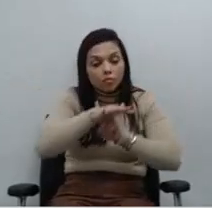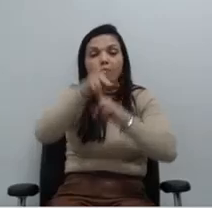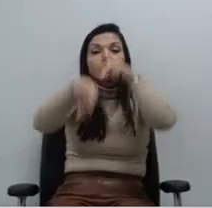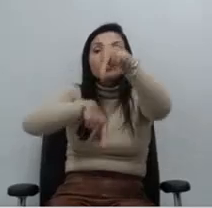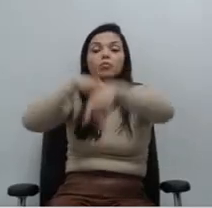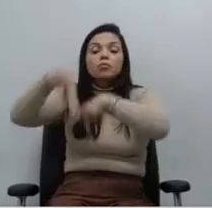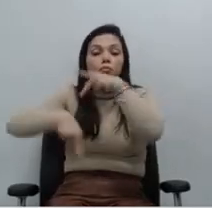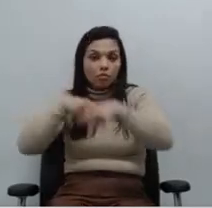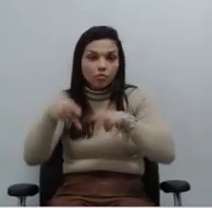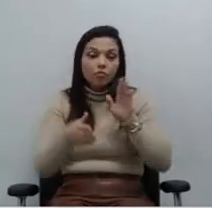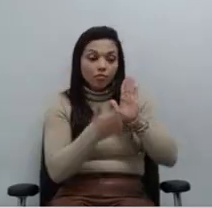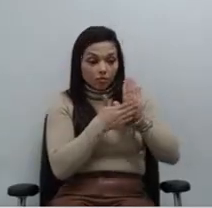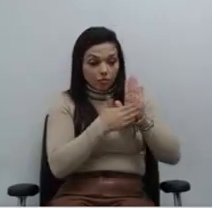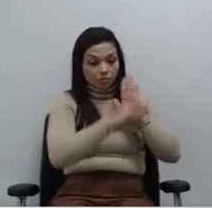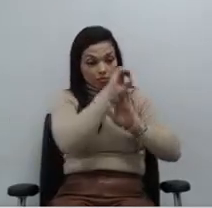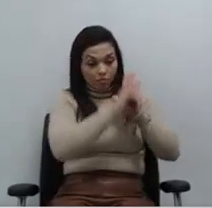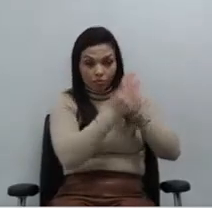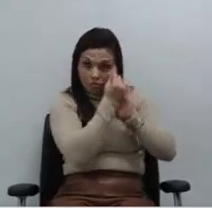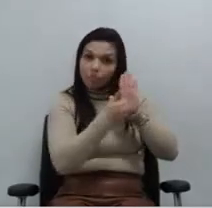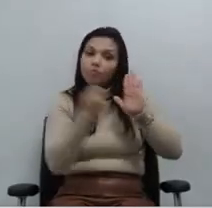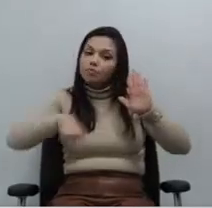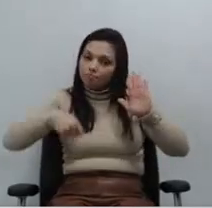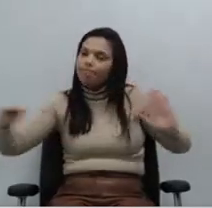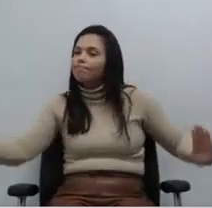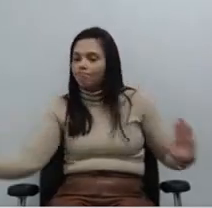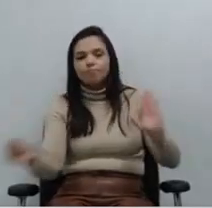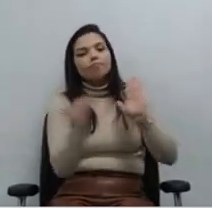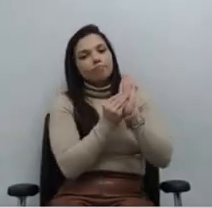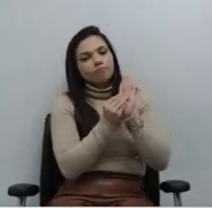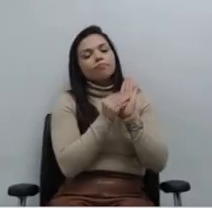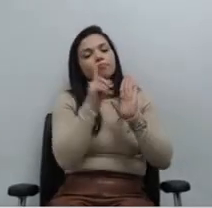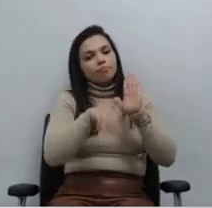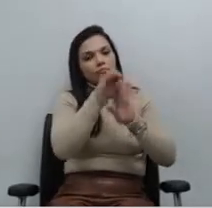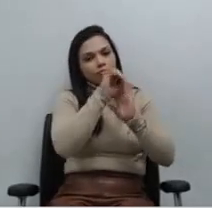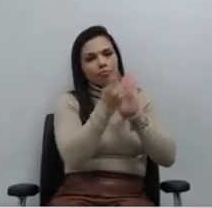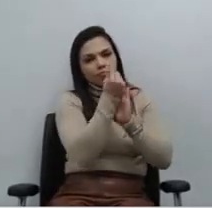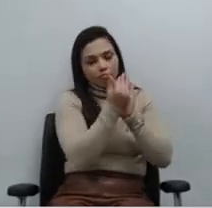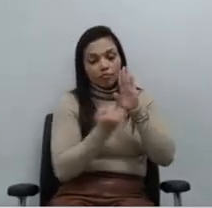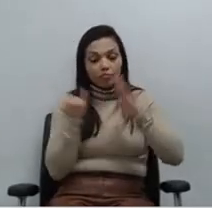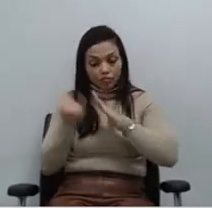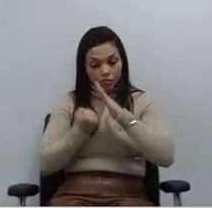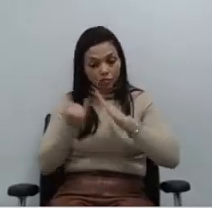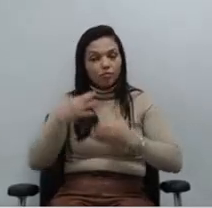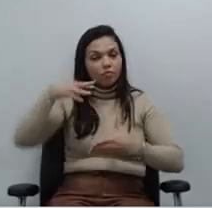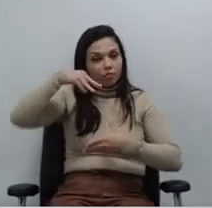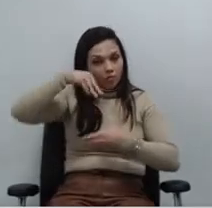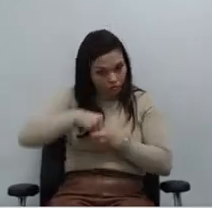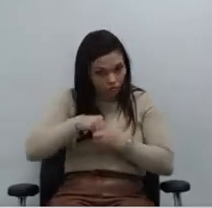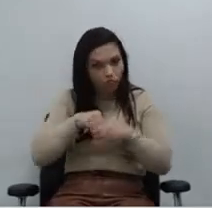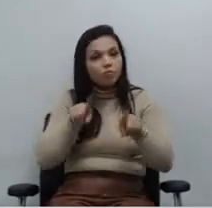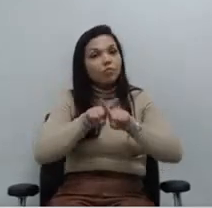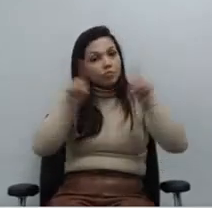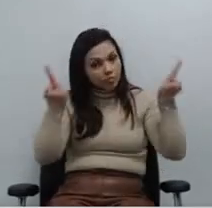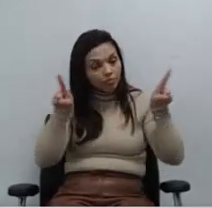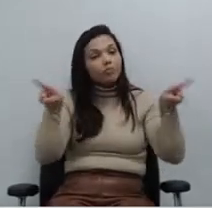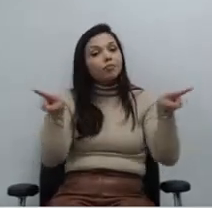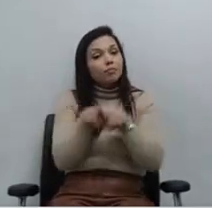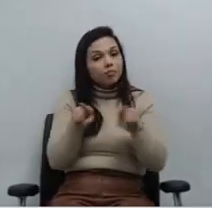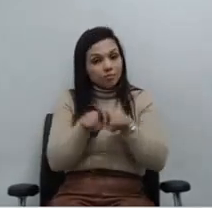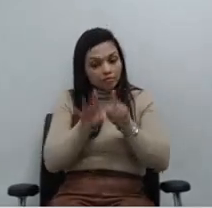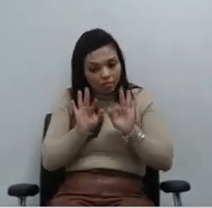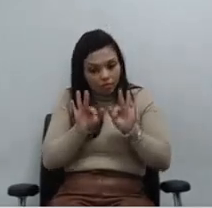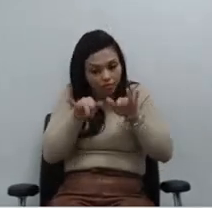que a proposta orçamentária deveria incluir o ciclo orçamentário, como ocorre no âmbito institucional da Defensoria Pública, mas sim